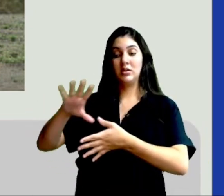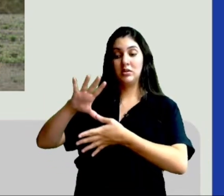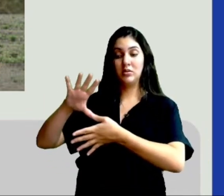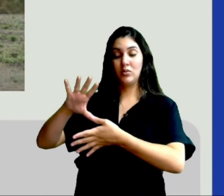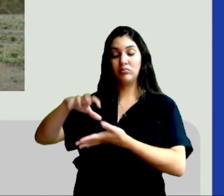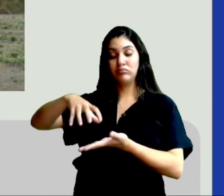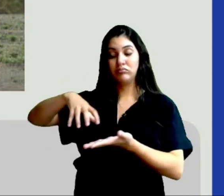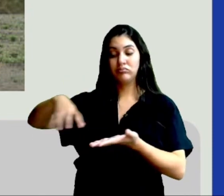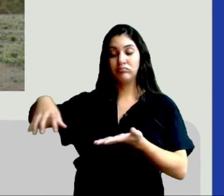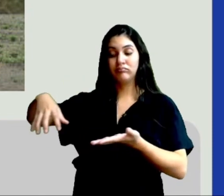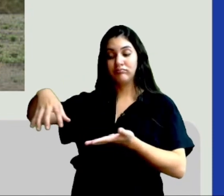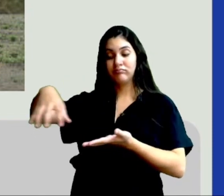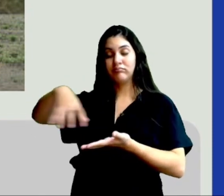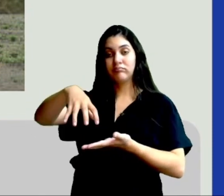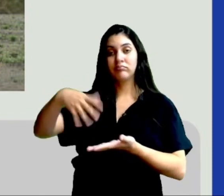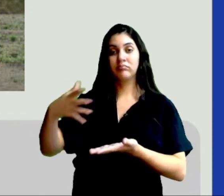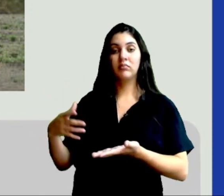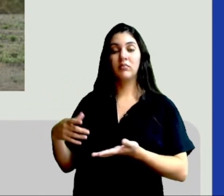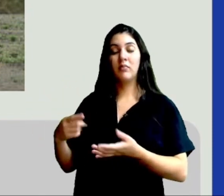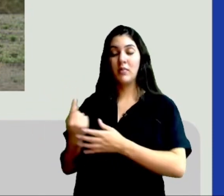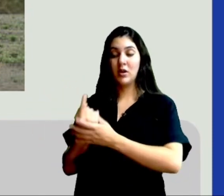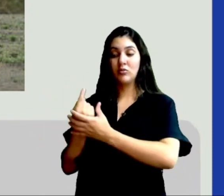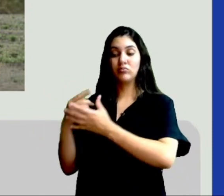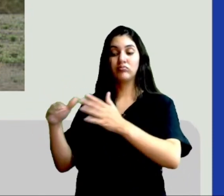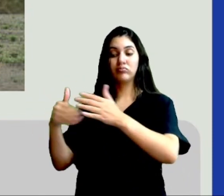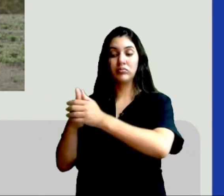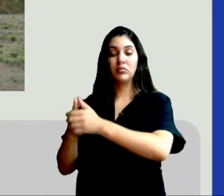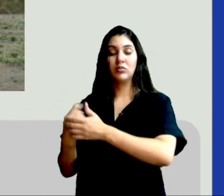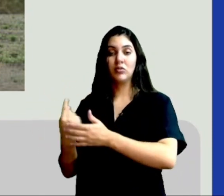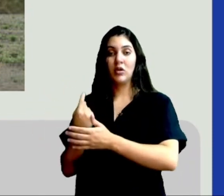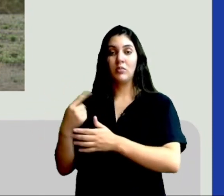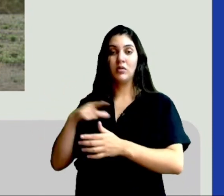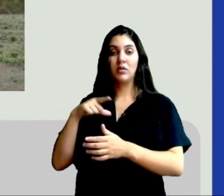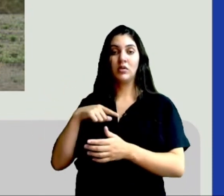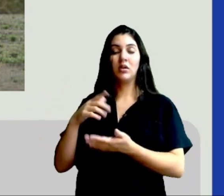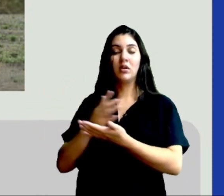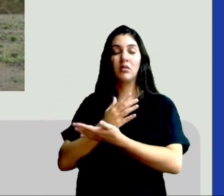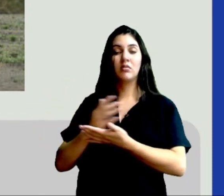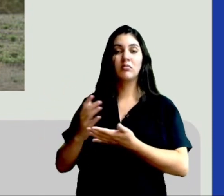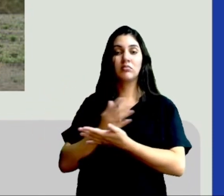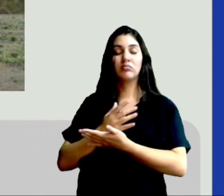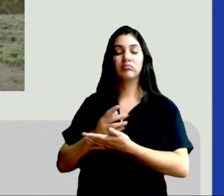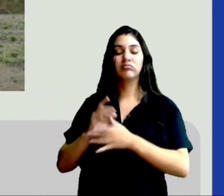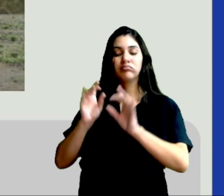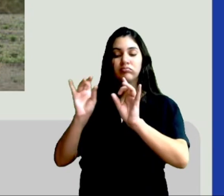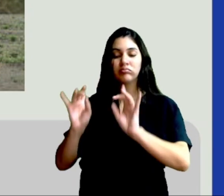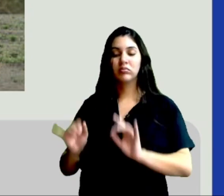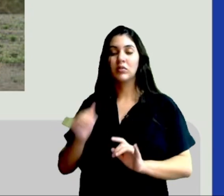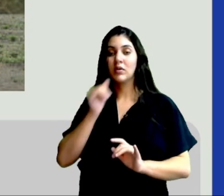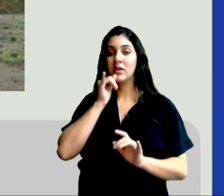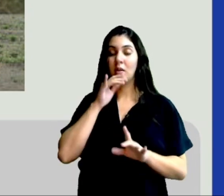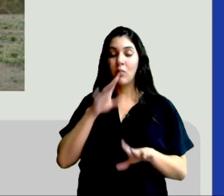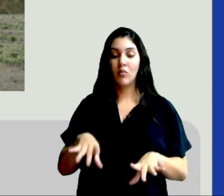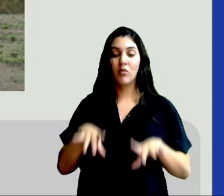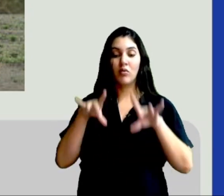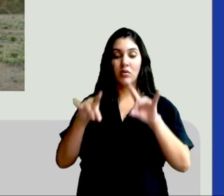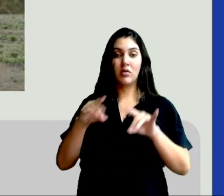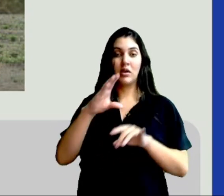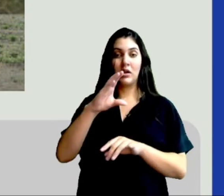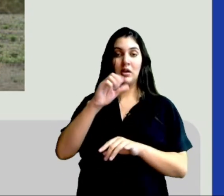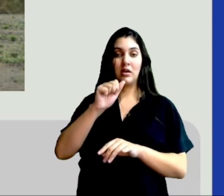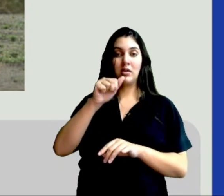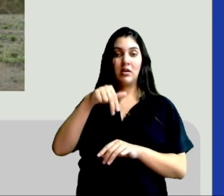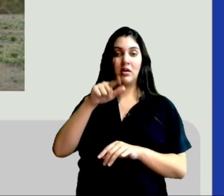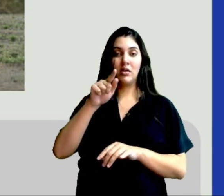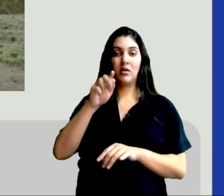dos outros continentes, pelo isolamento que ele tinha, algumas espécies bem peculiares, né, como o canguru, que é um símbolo do país,